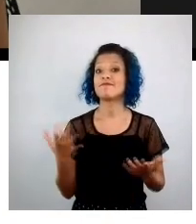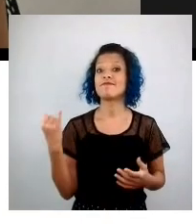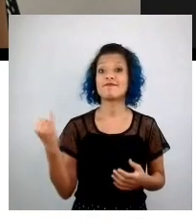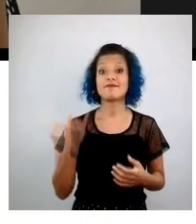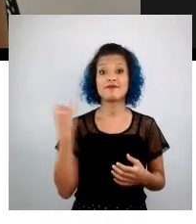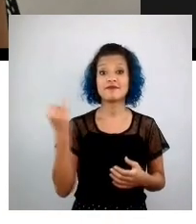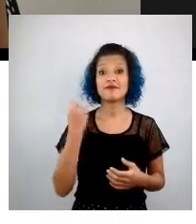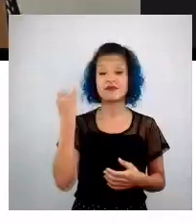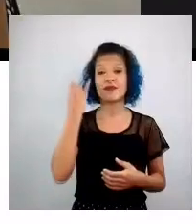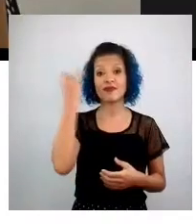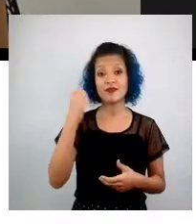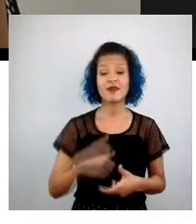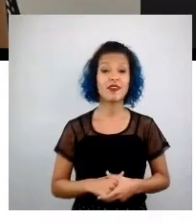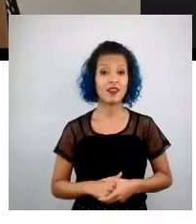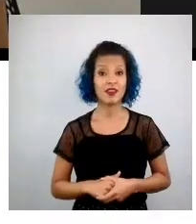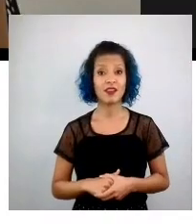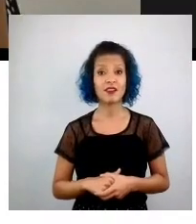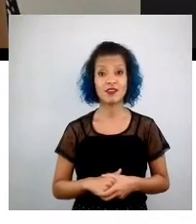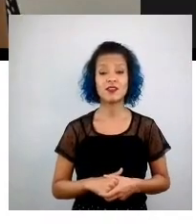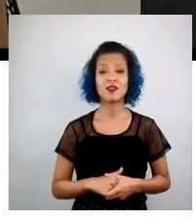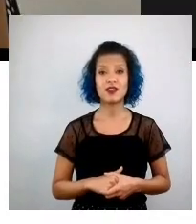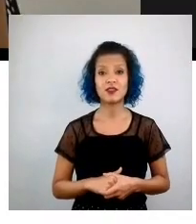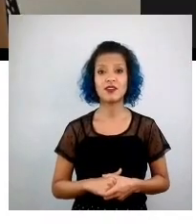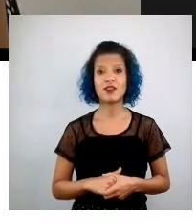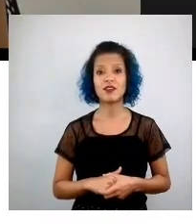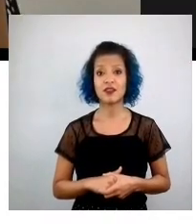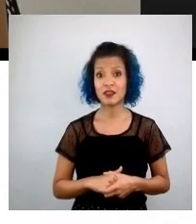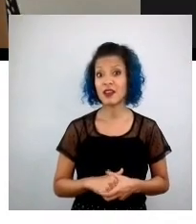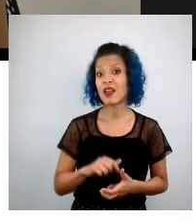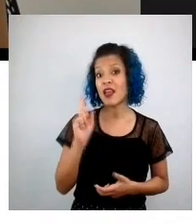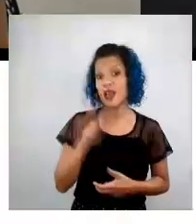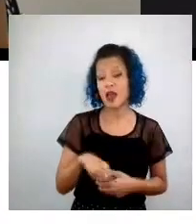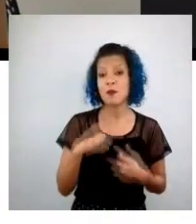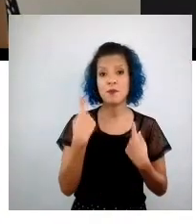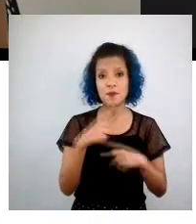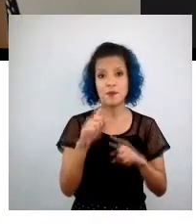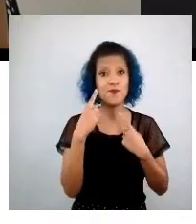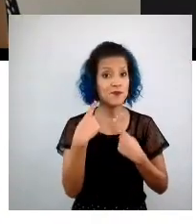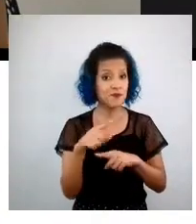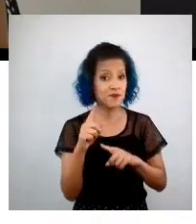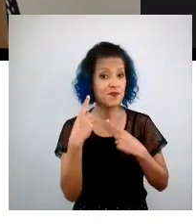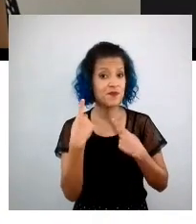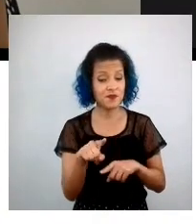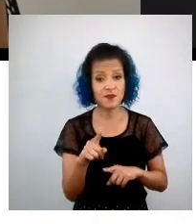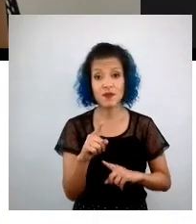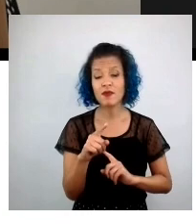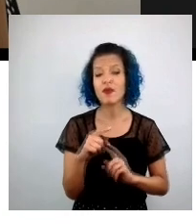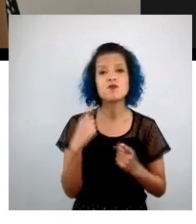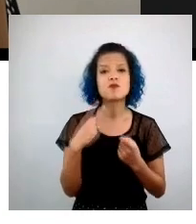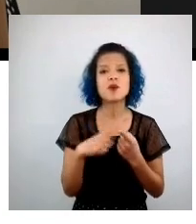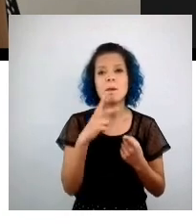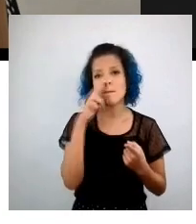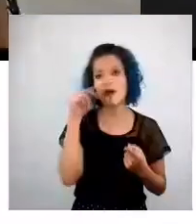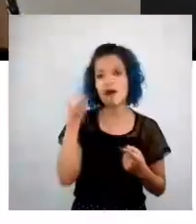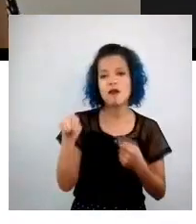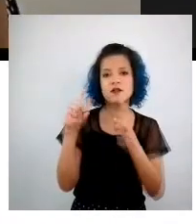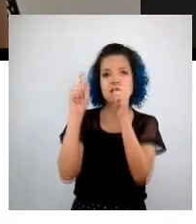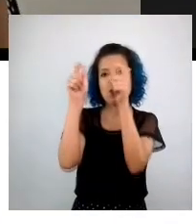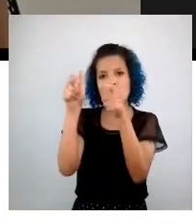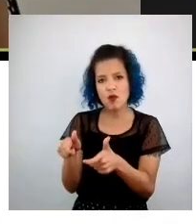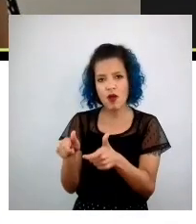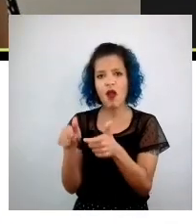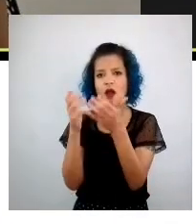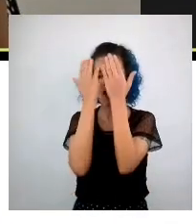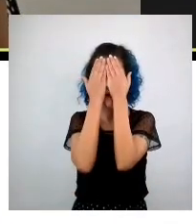assim, esses encontros são sempre provocações, porque eles são sempre um lugar para a gente abrir o pensamento e